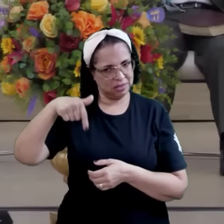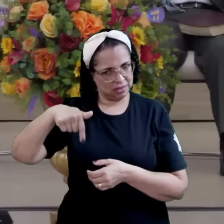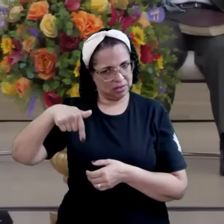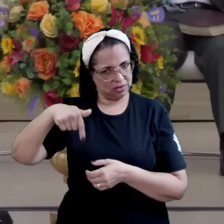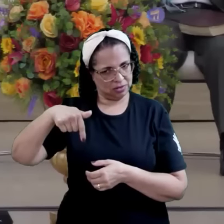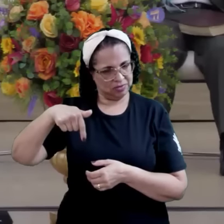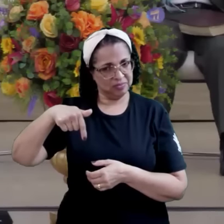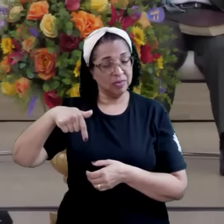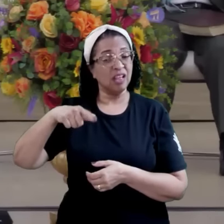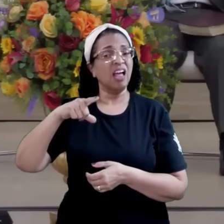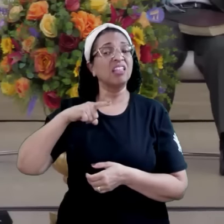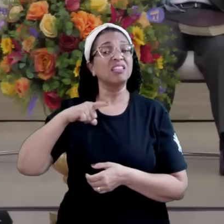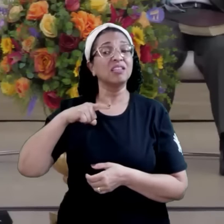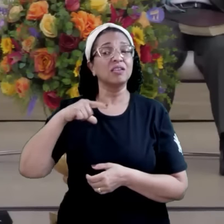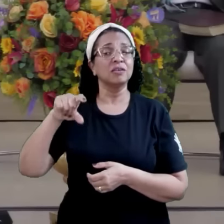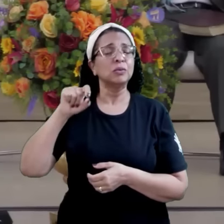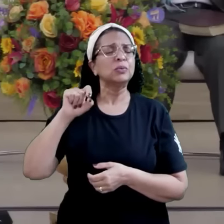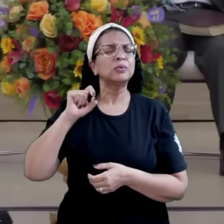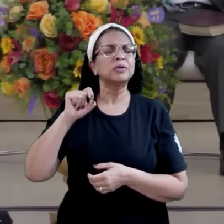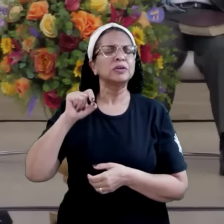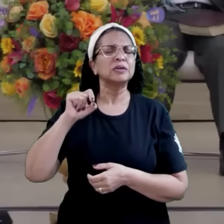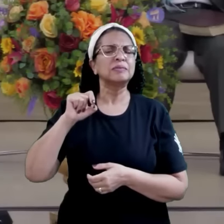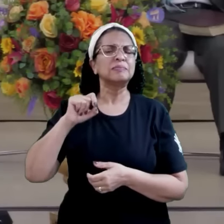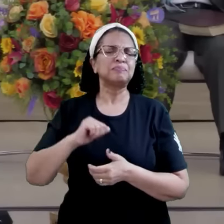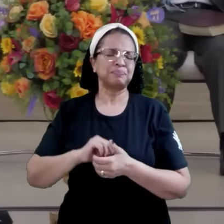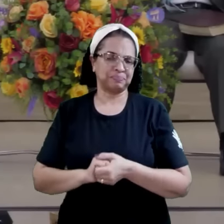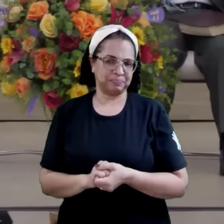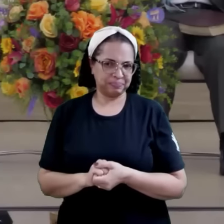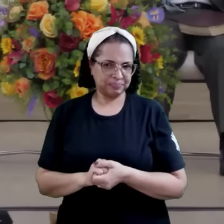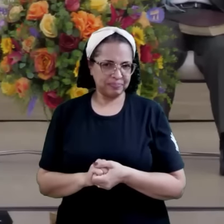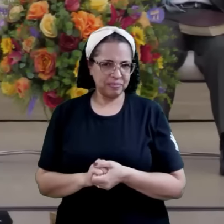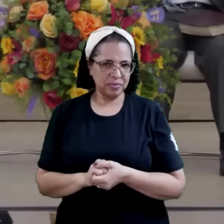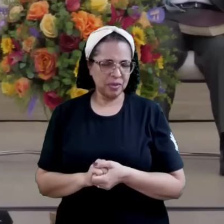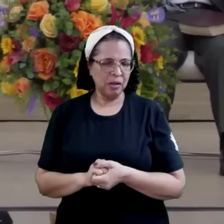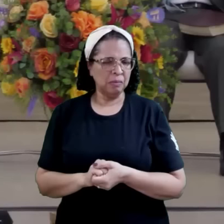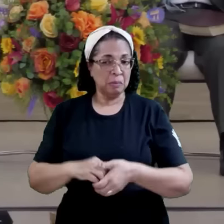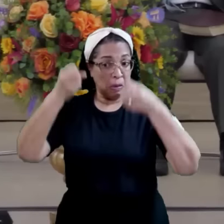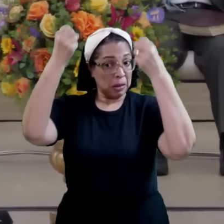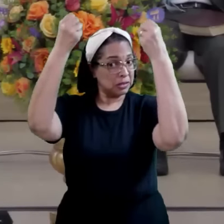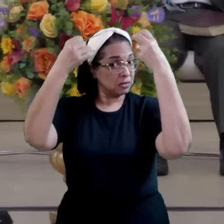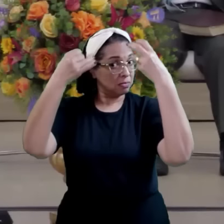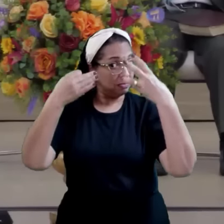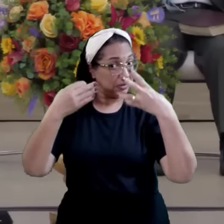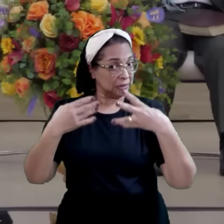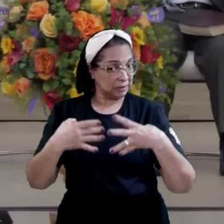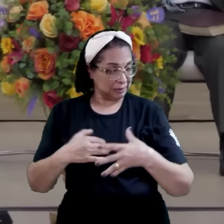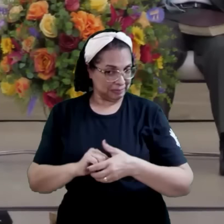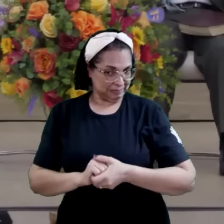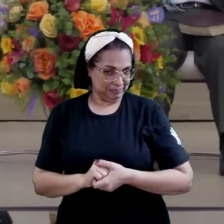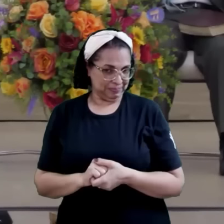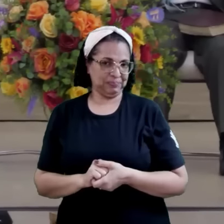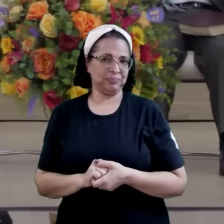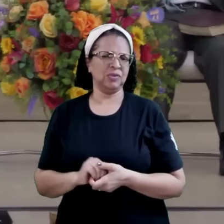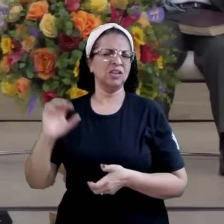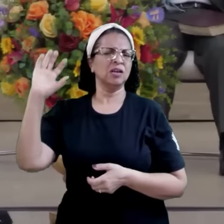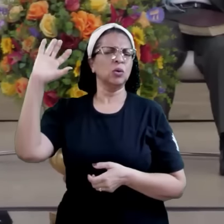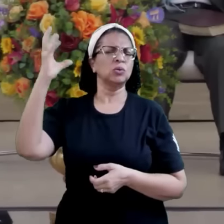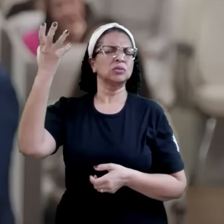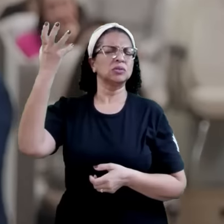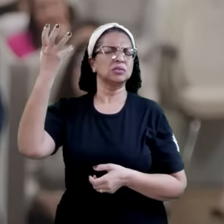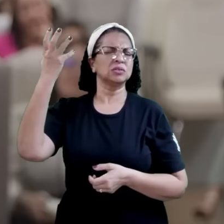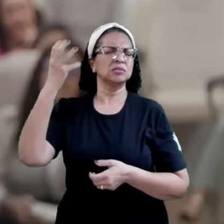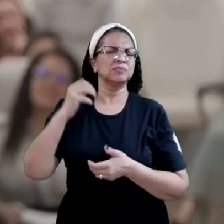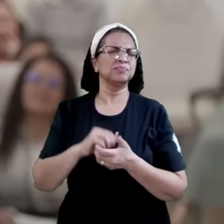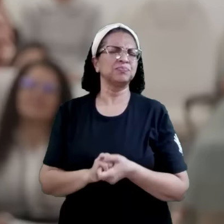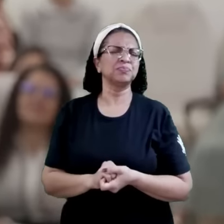meus conceitos Eu Fui pregar no Jardim Sinhá Assembleia de Deus Ministério do Ipiranga lá no fundo da zona leste Jardim